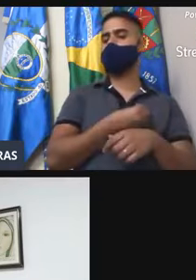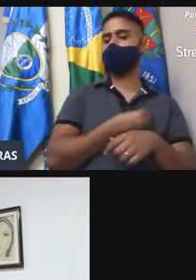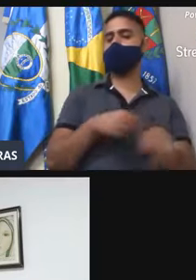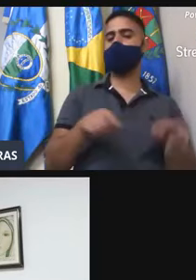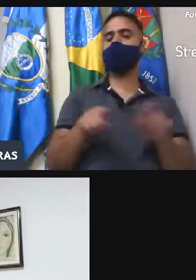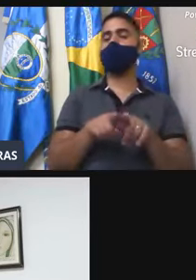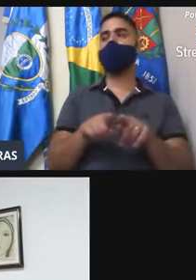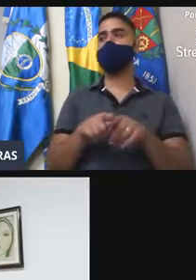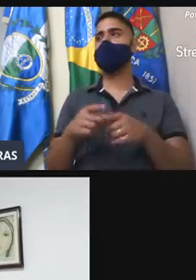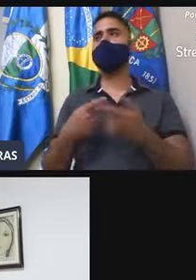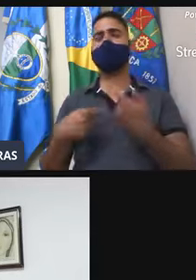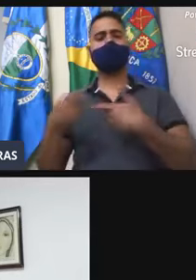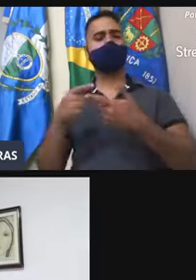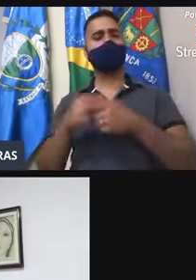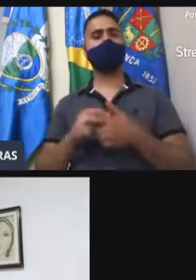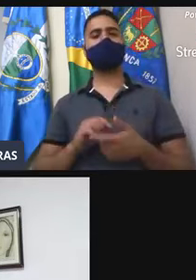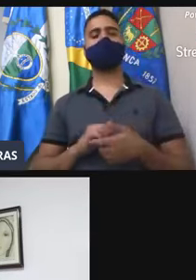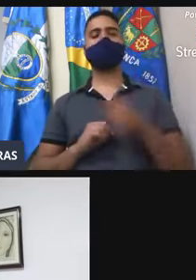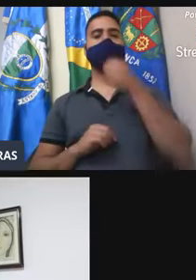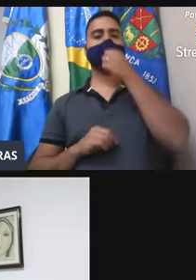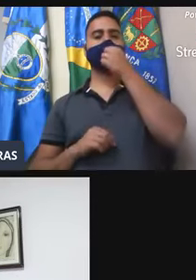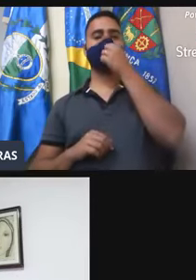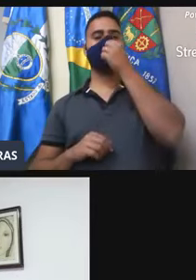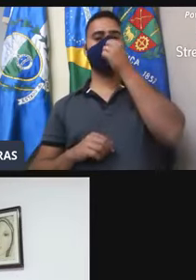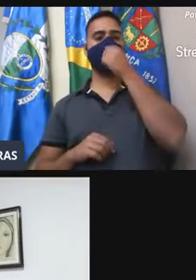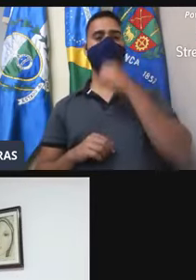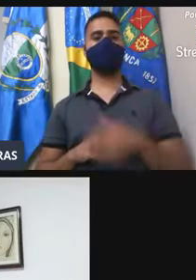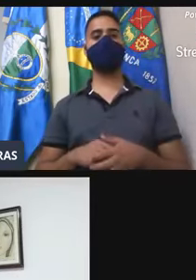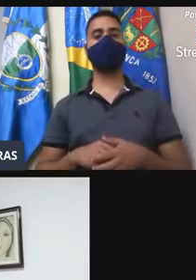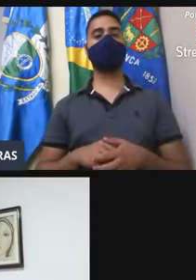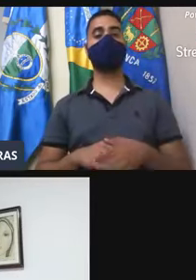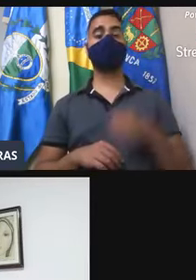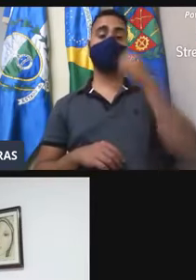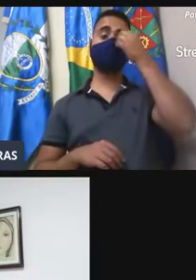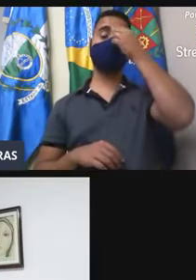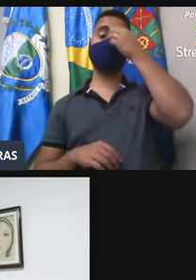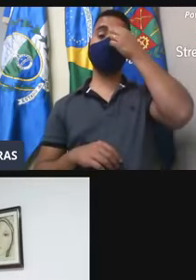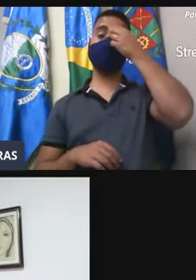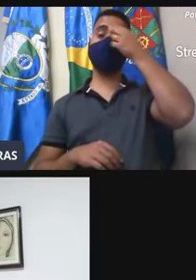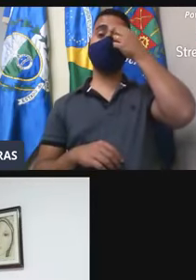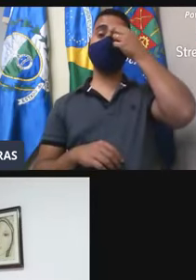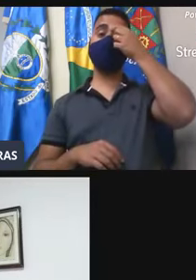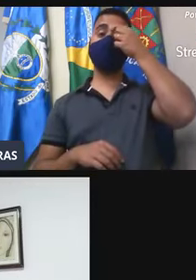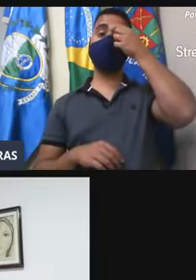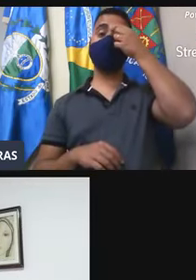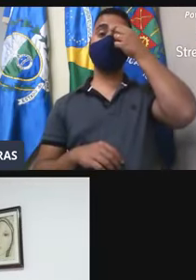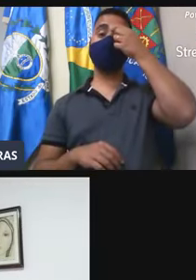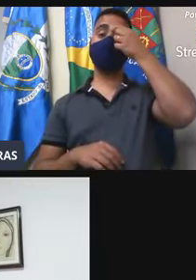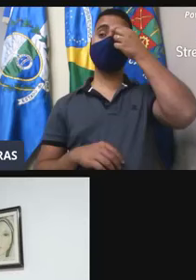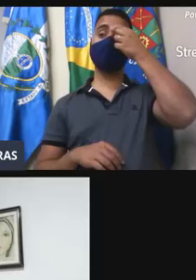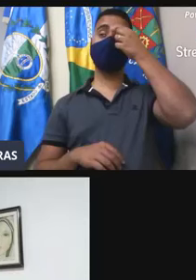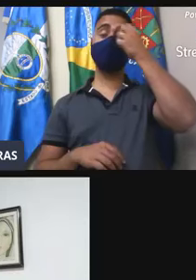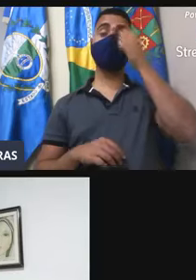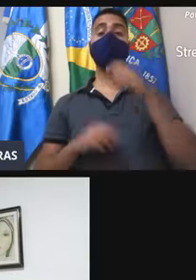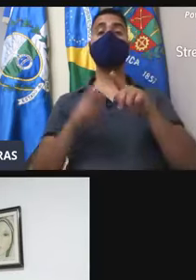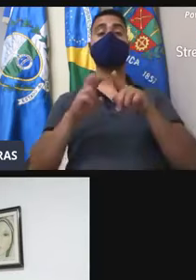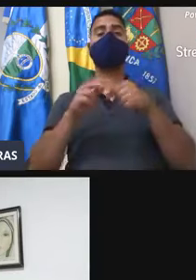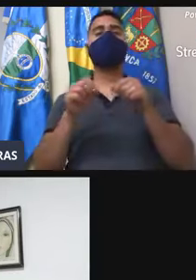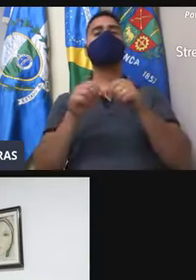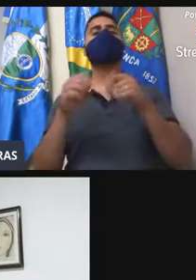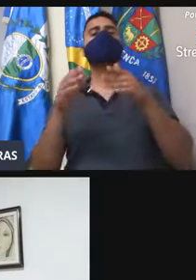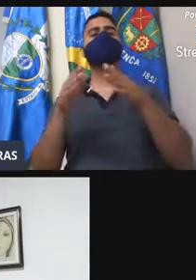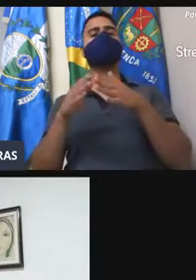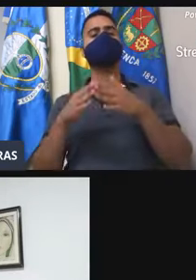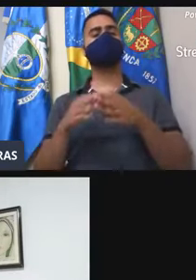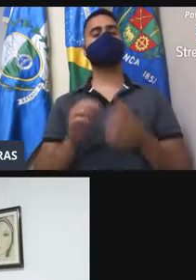transversal e integradora de diversos conhecimentos, que ultrapassa uma concepção fragmentada em direção à visão sistêmica. Desta forma, reiteramos os